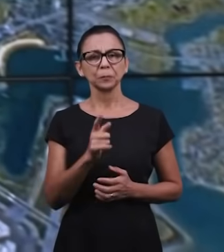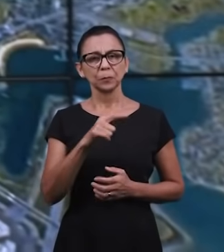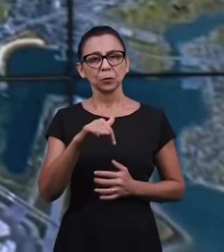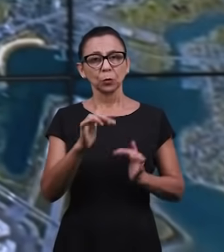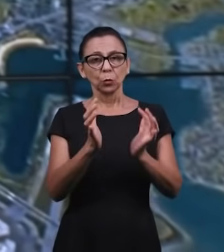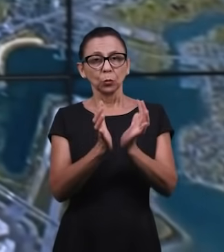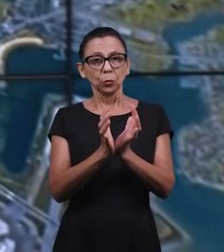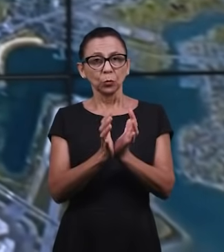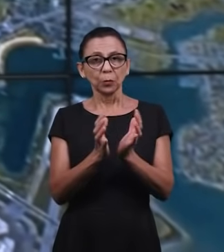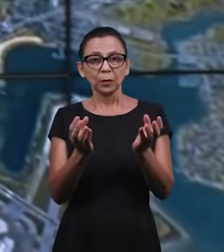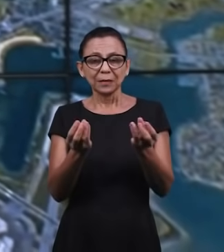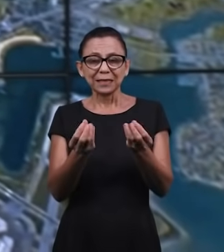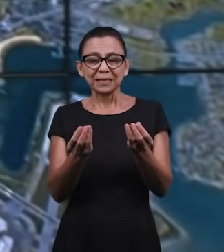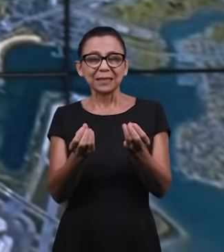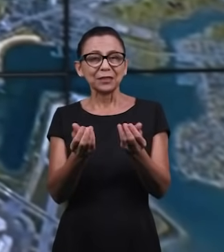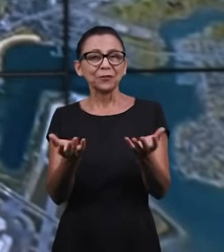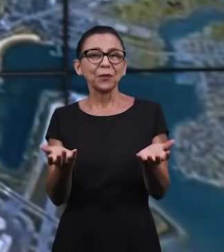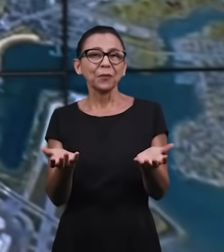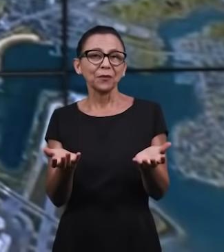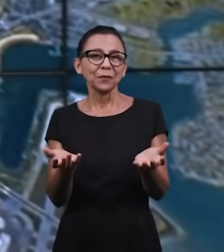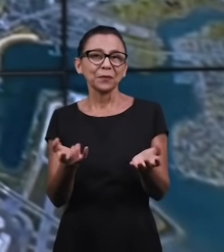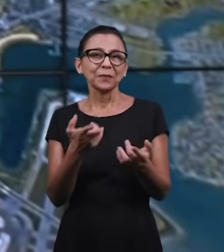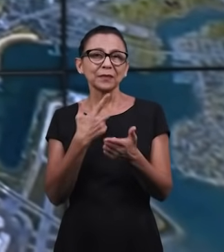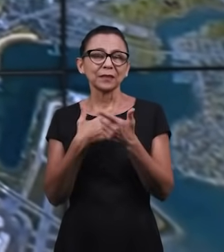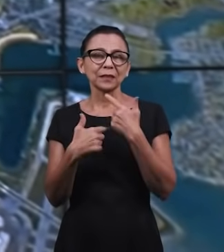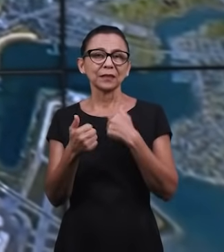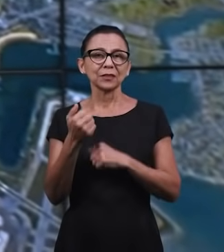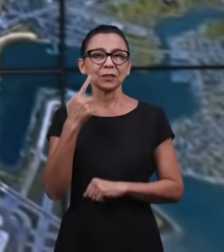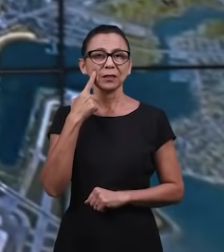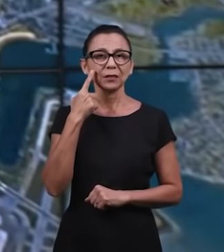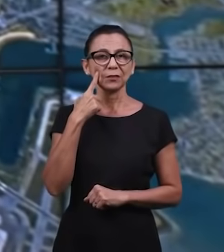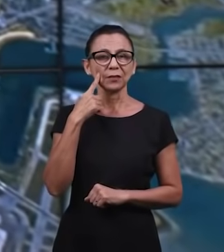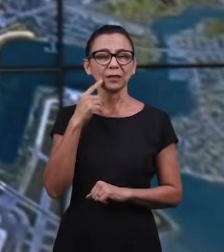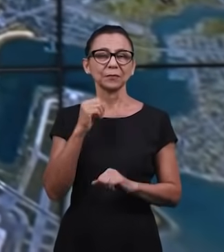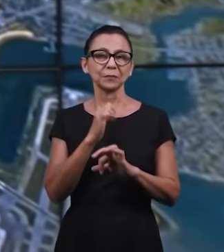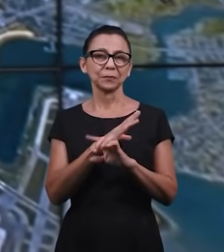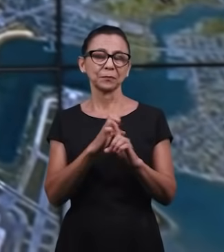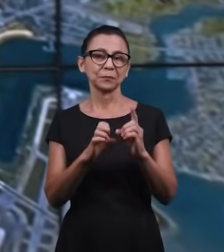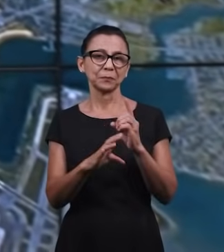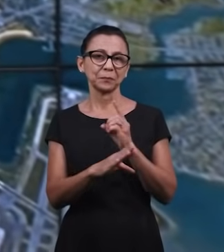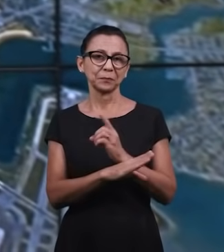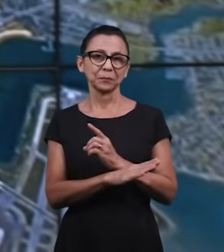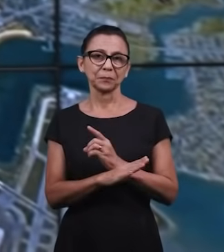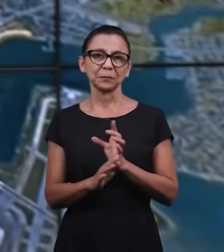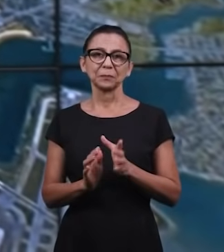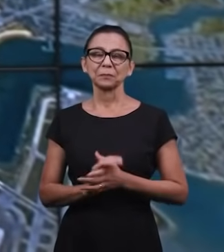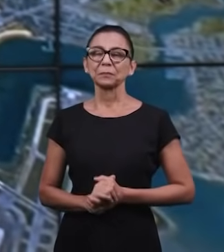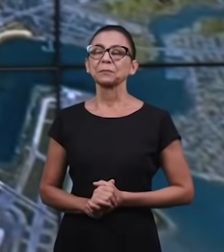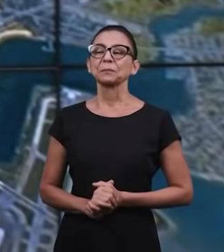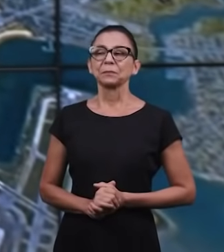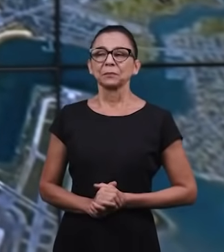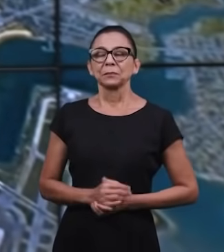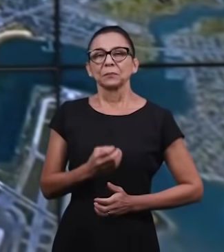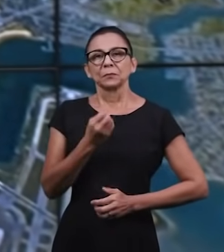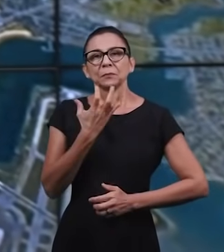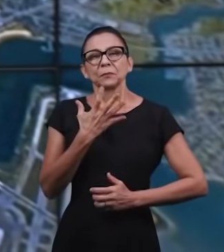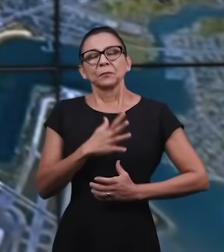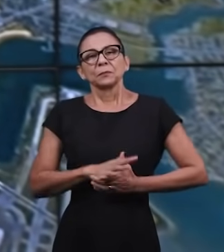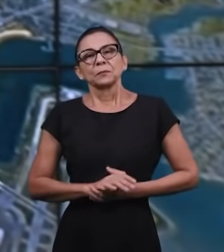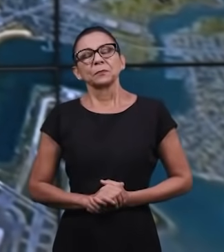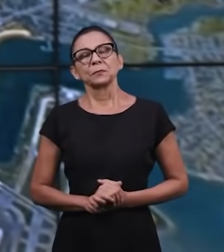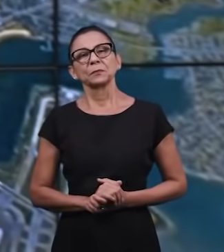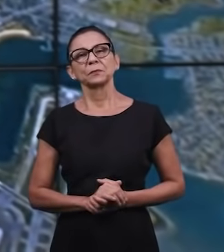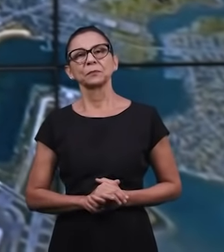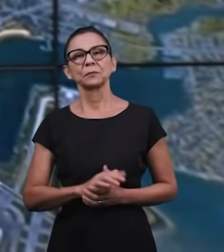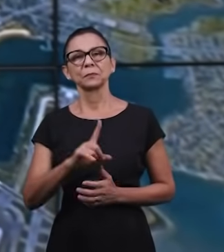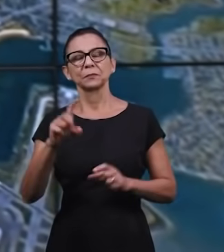sua sensibilidade como responsável pelo trabalho das senhoras na igreja em Medford, de observar esses aspectos. Muito bem